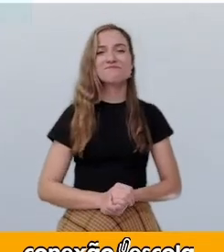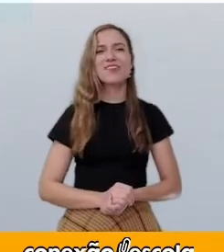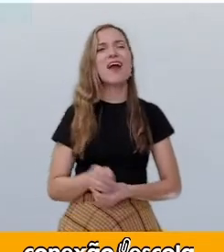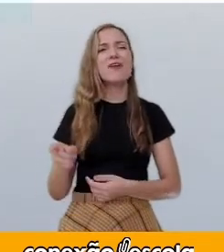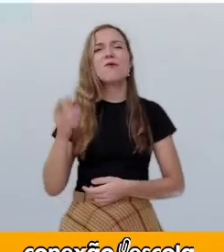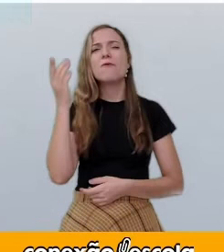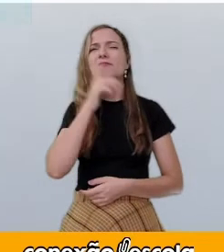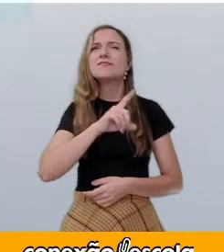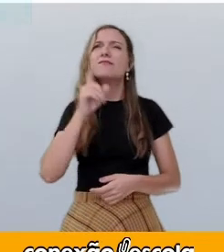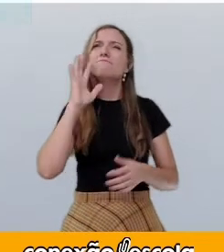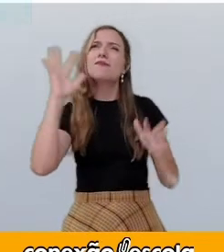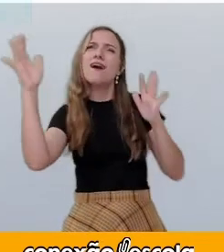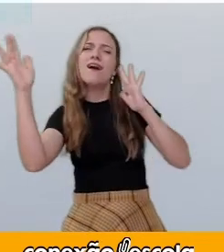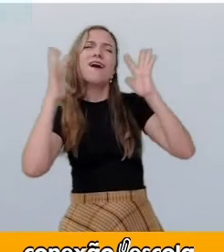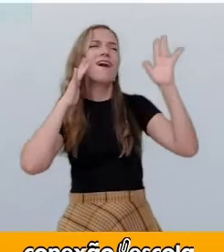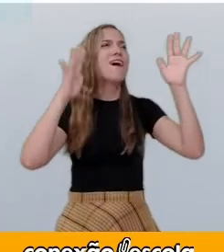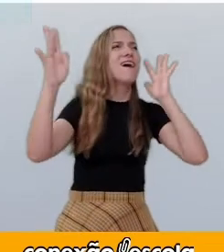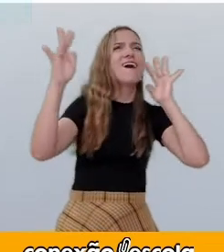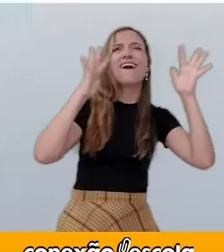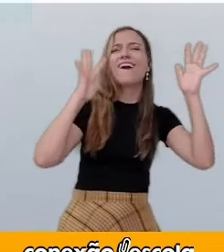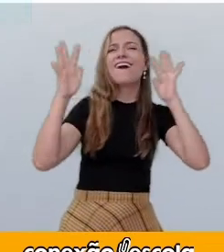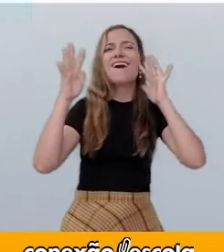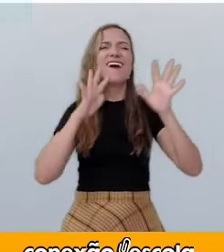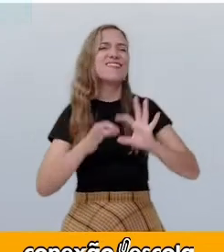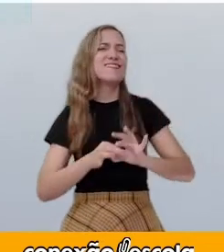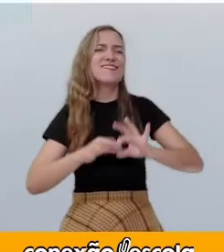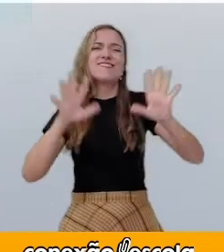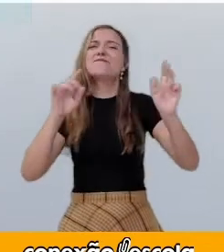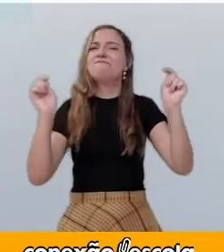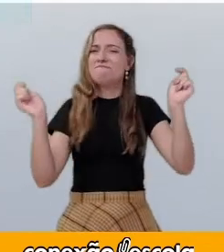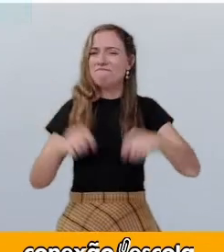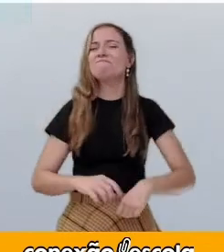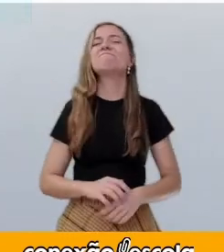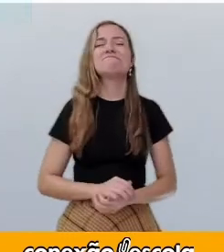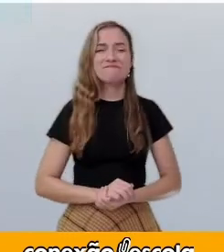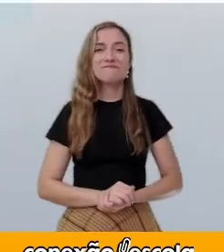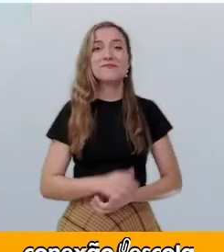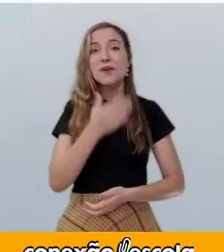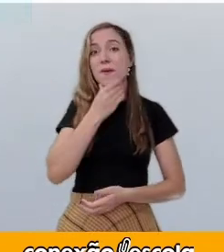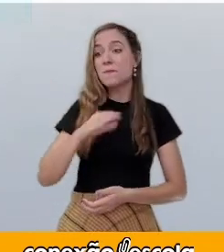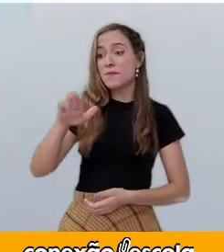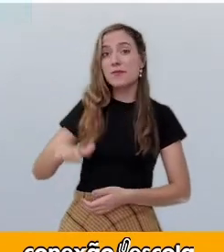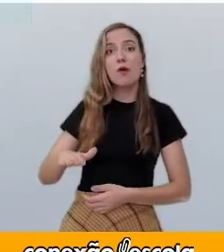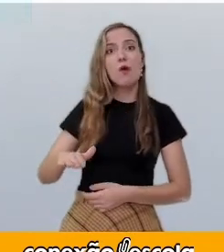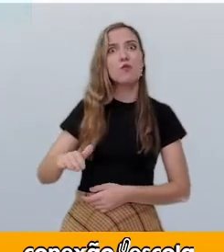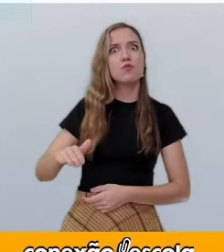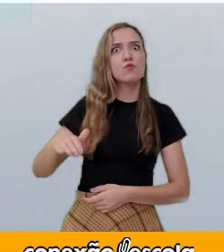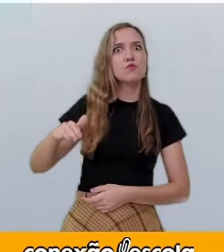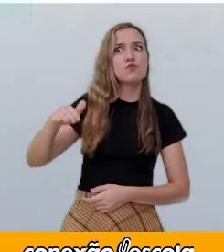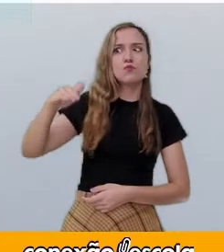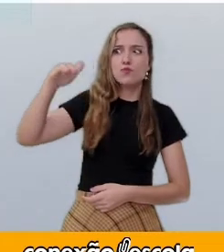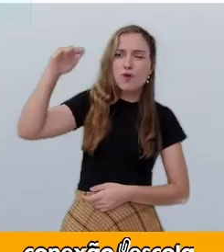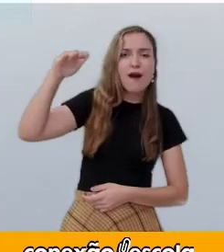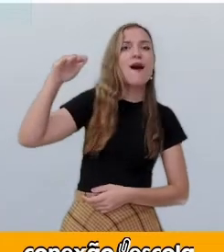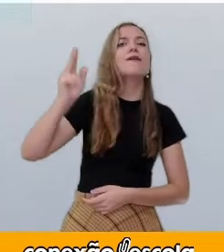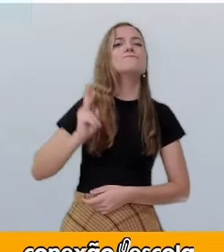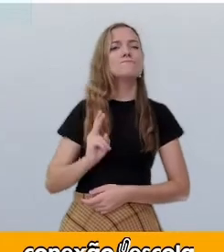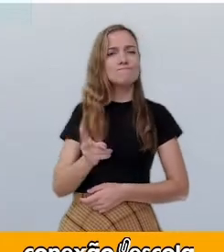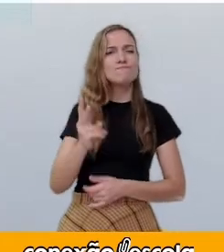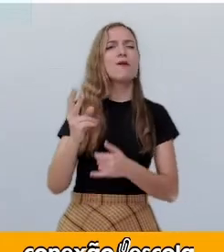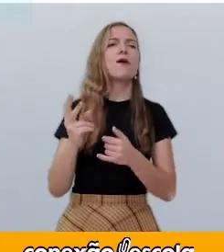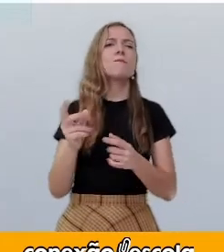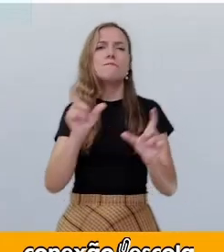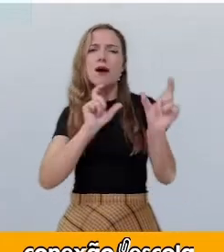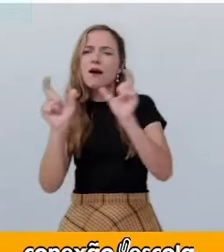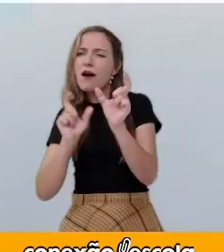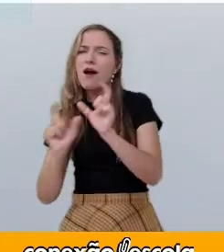voava longe para onde quisesse ir esse menino cresceu continuou brincando com